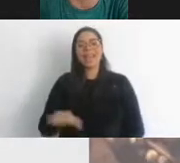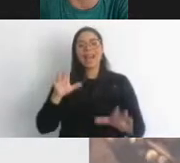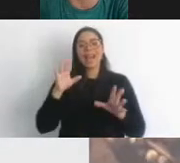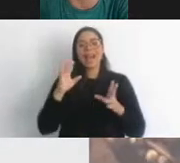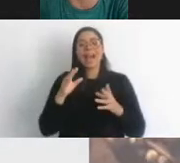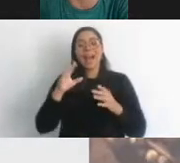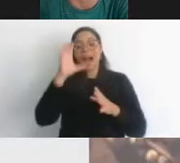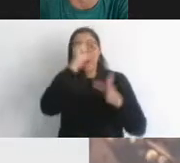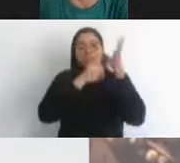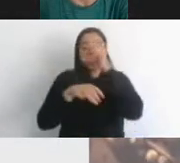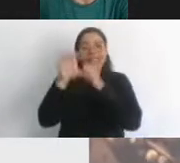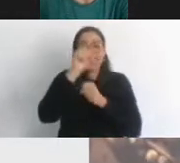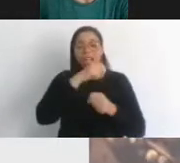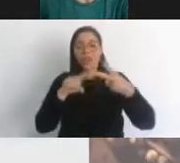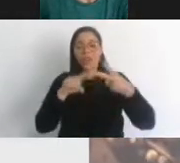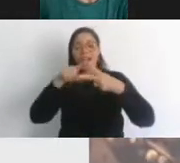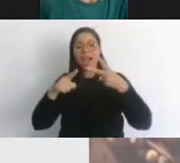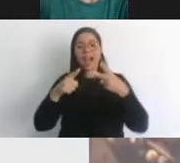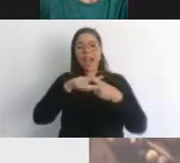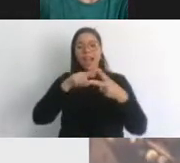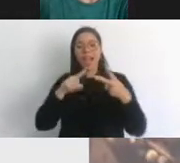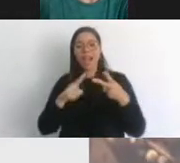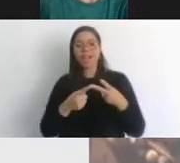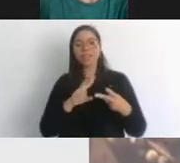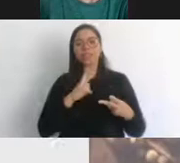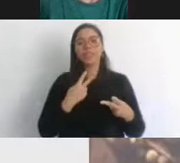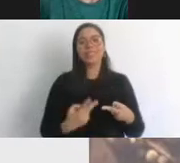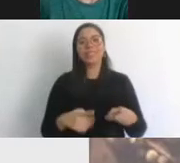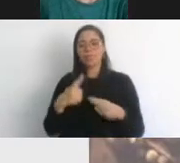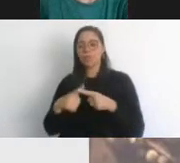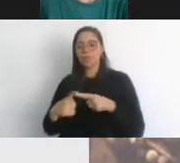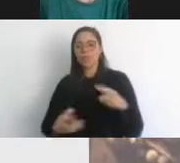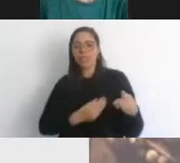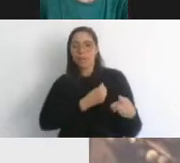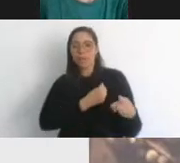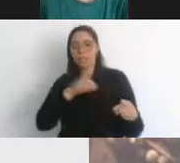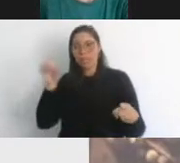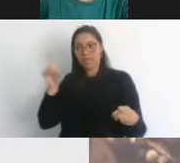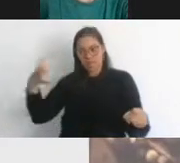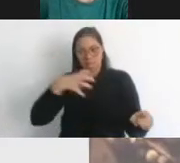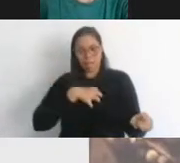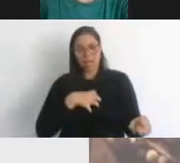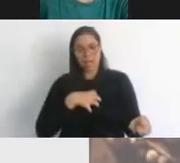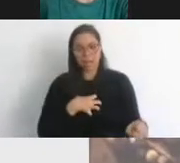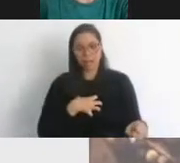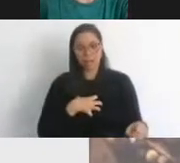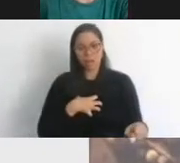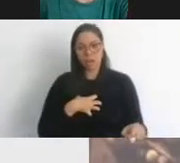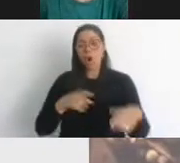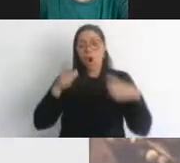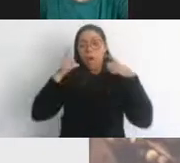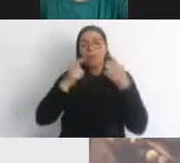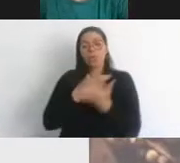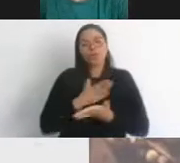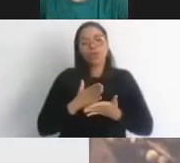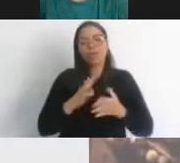cara as populações mais é presentes no litoral baiano tá que é por onde começa todo o